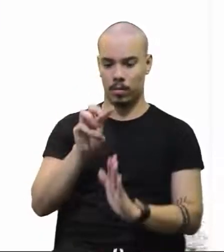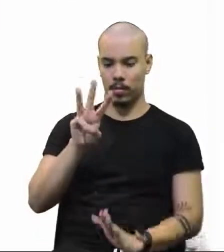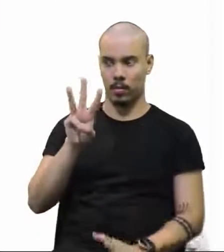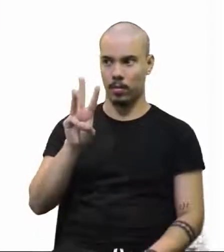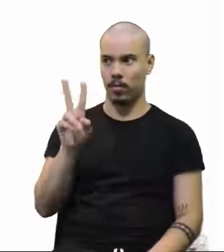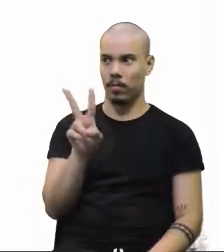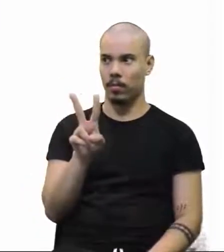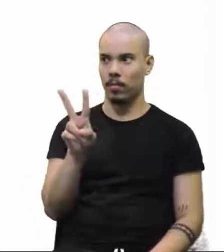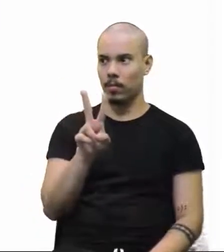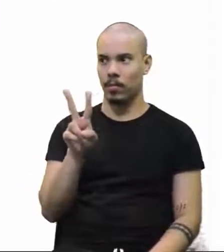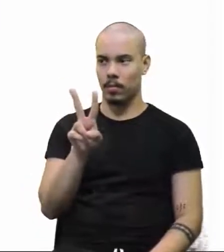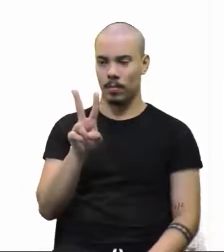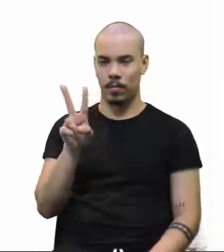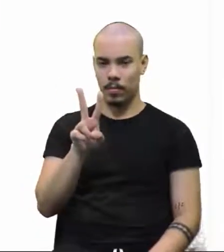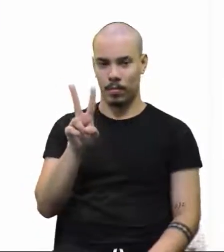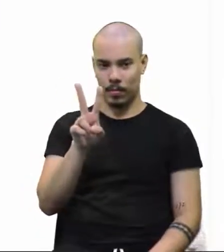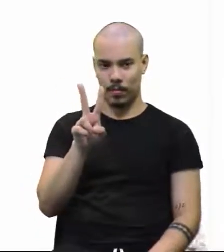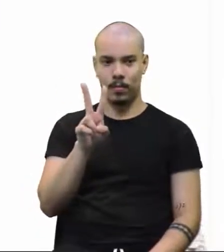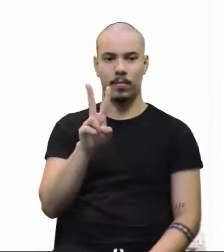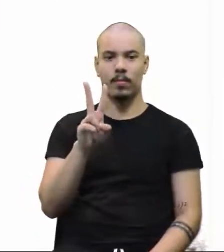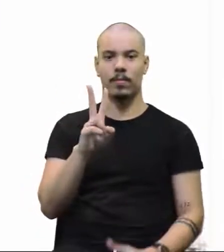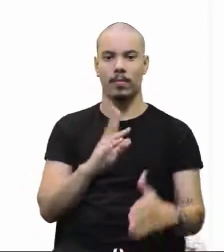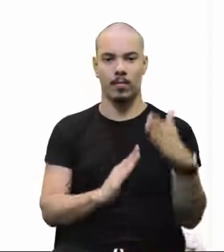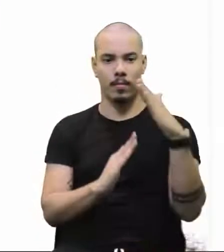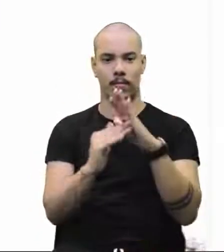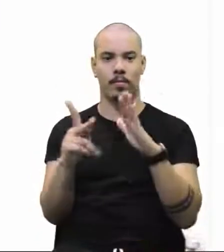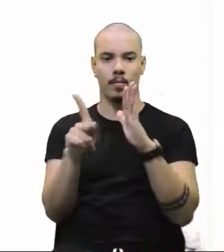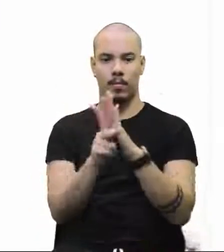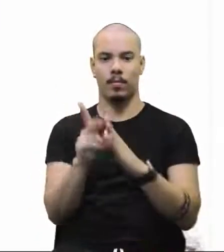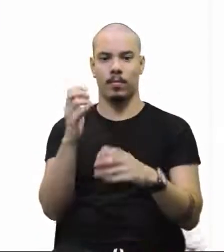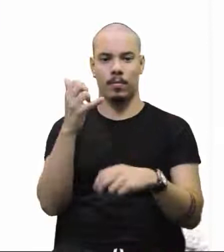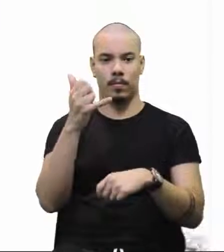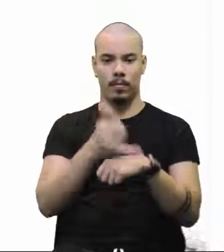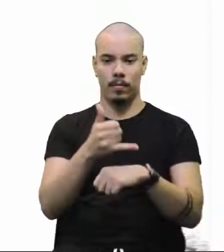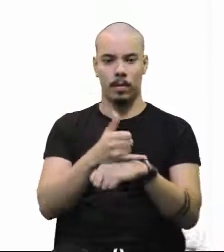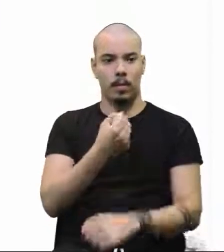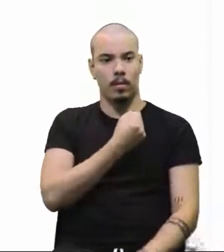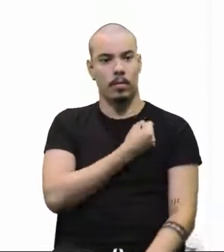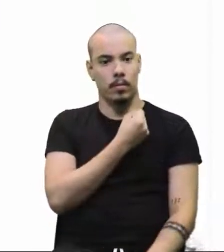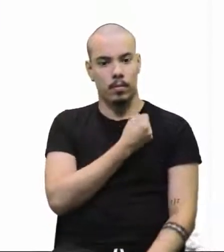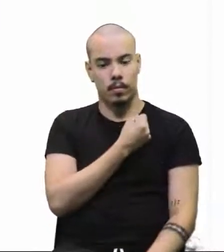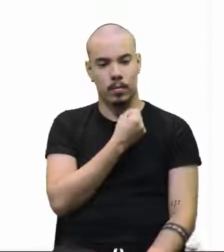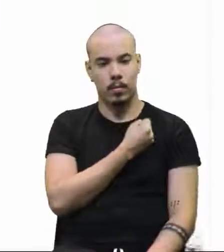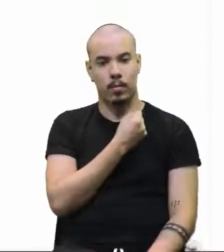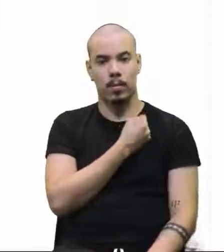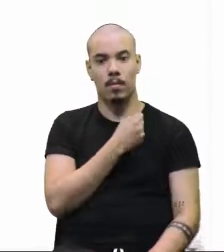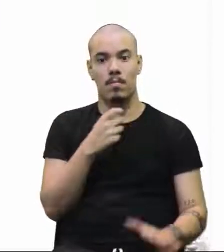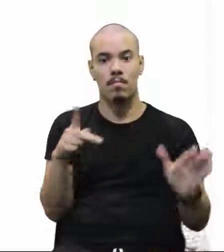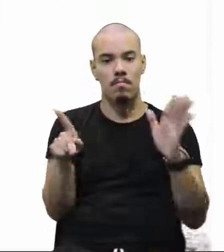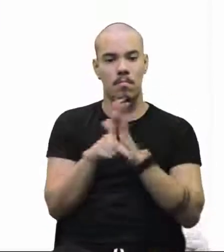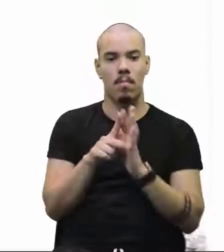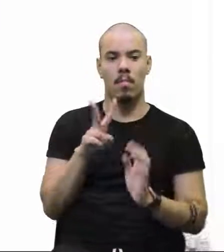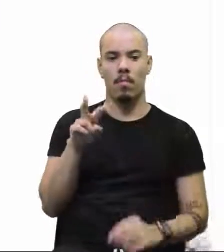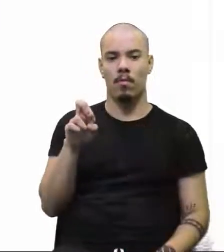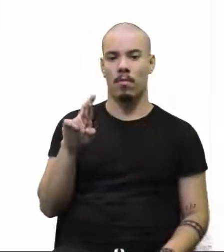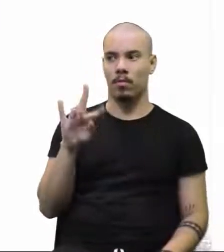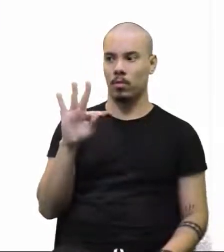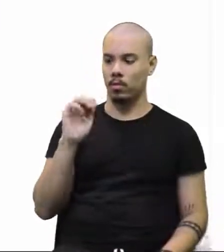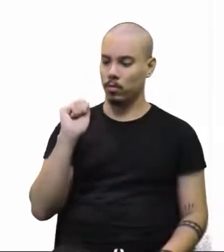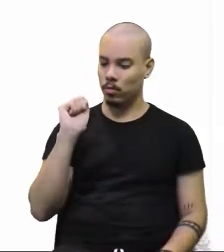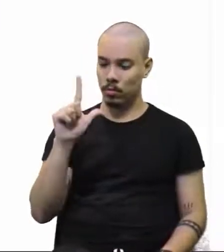3 volts, entre as extremidades da barra, o valor do componente vertical do campo de